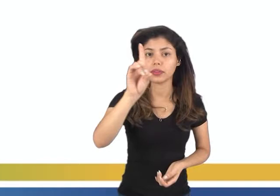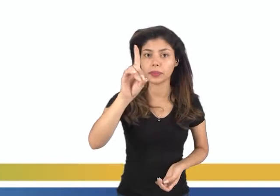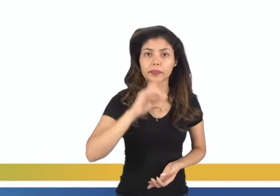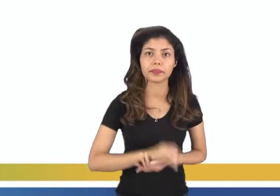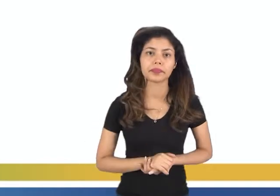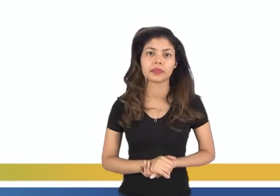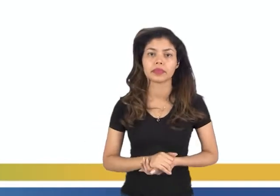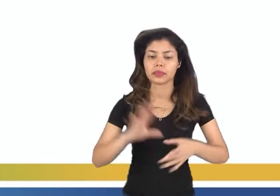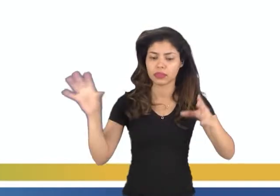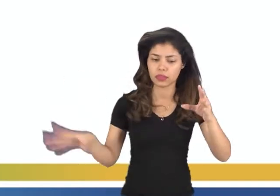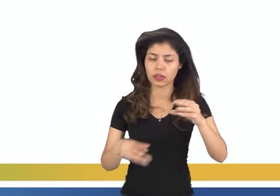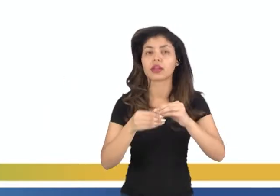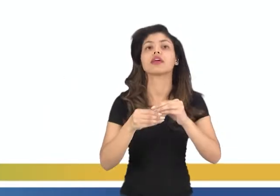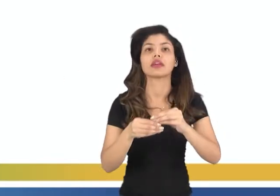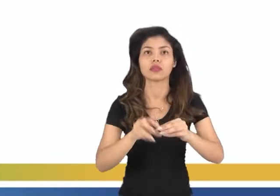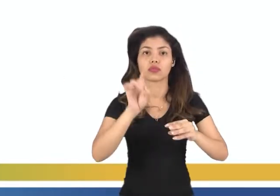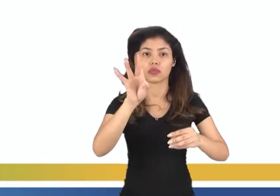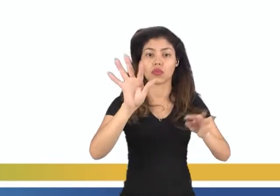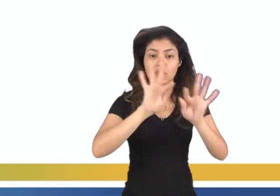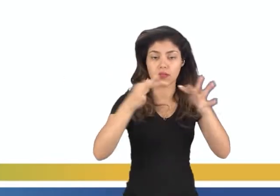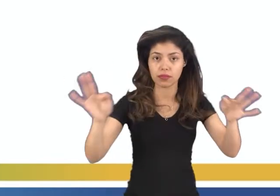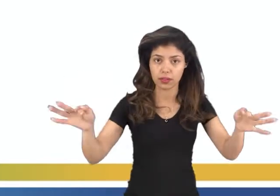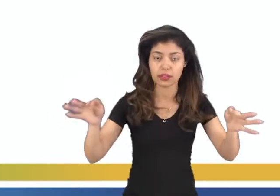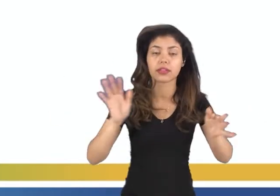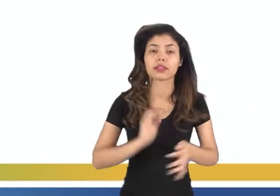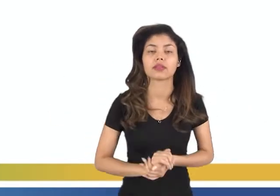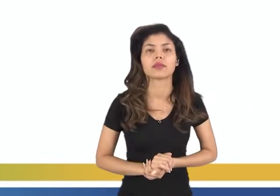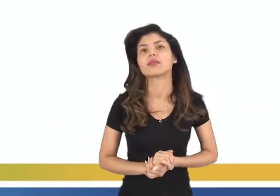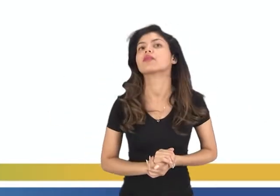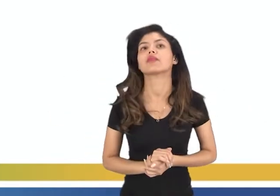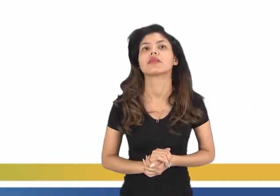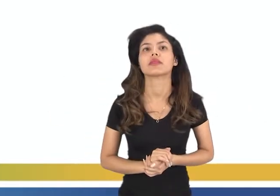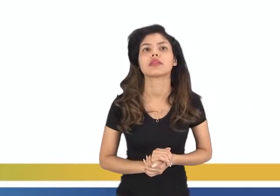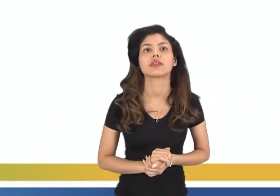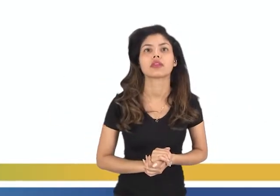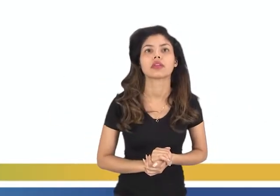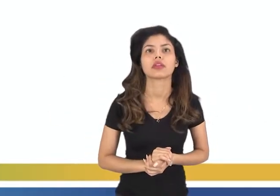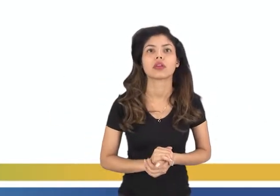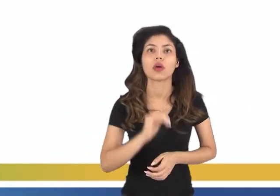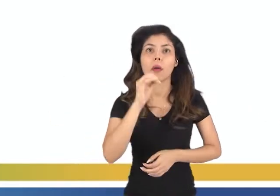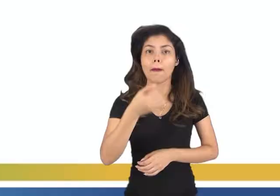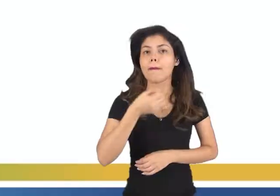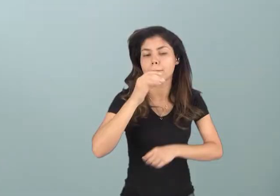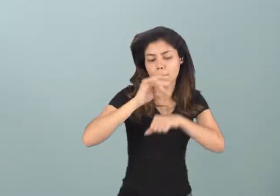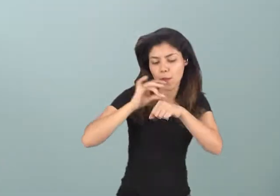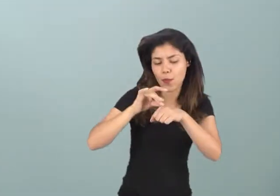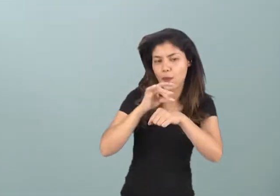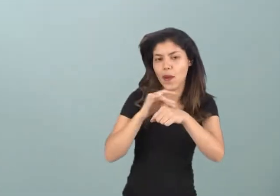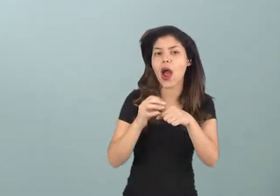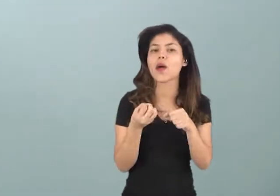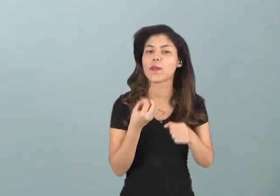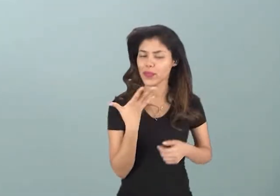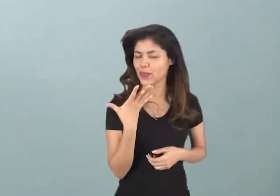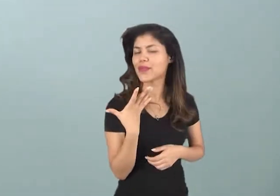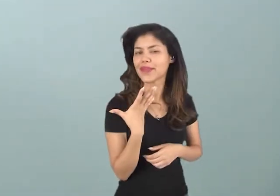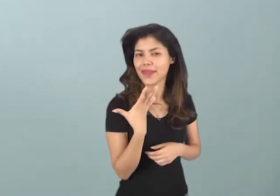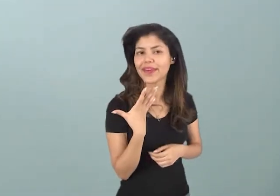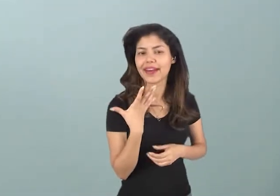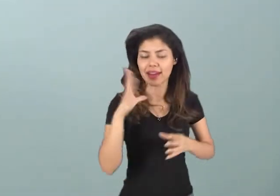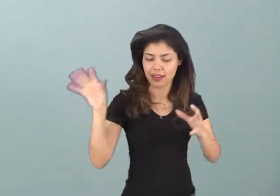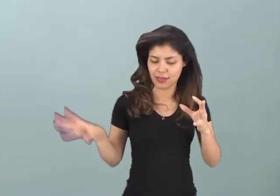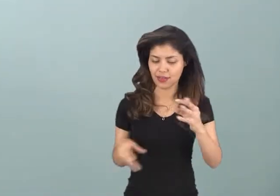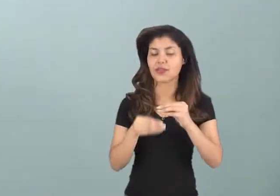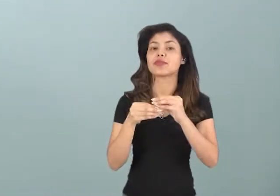que o complemento que ele recebeu foi uma frase, né? Olha só, que morango é demais. Eu observo que esse complemento que